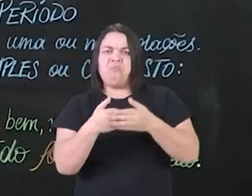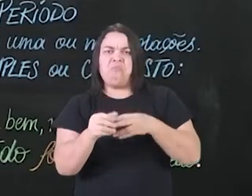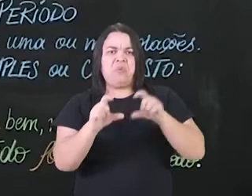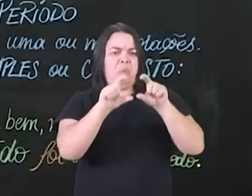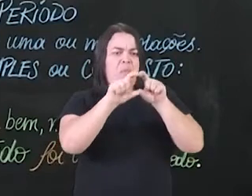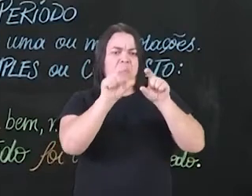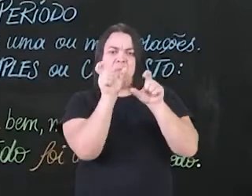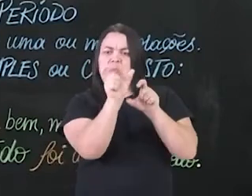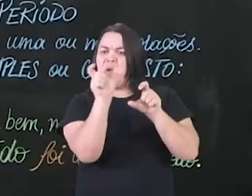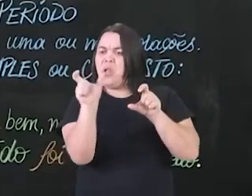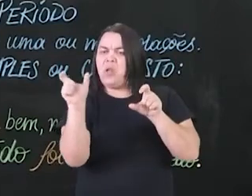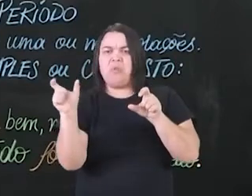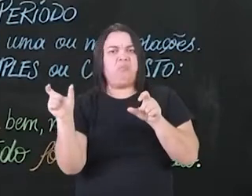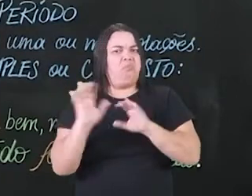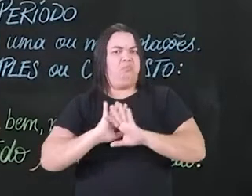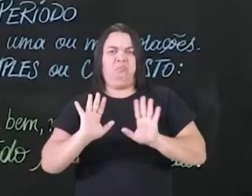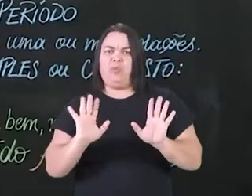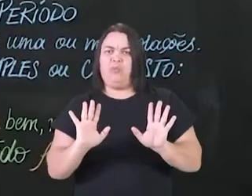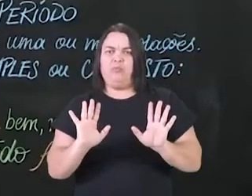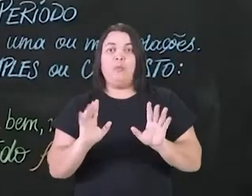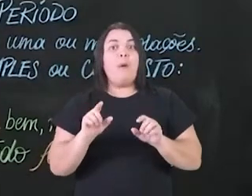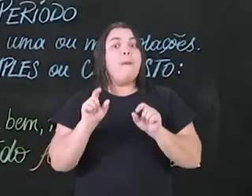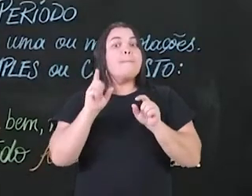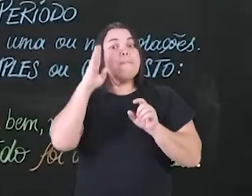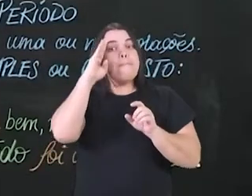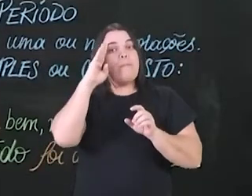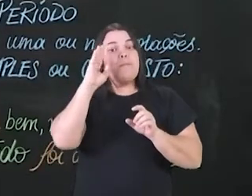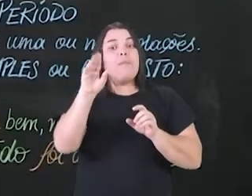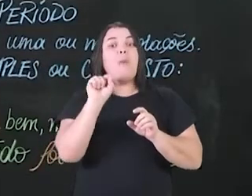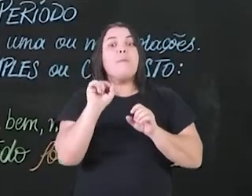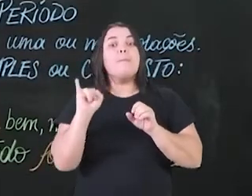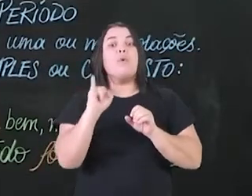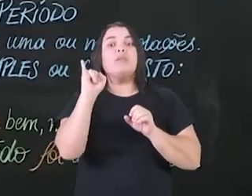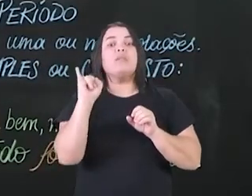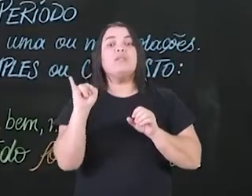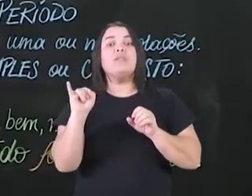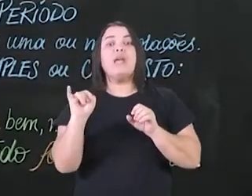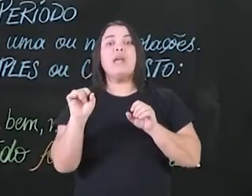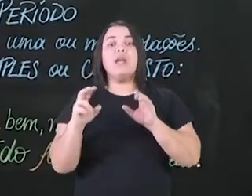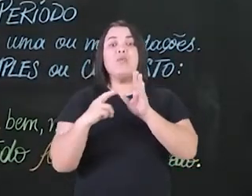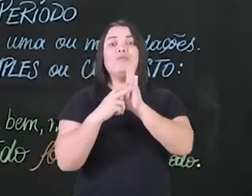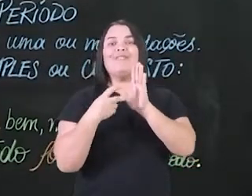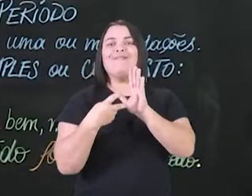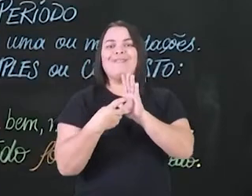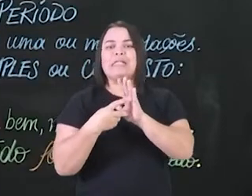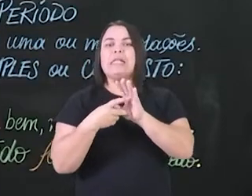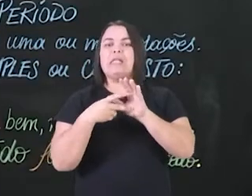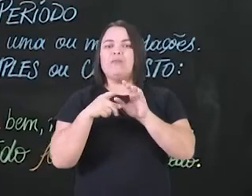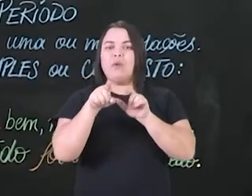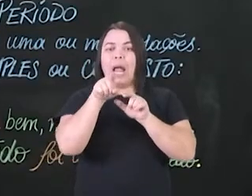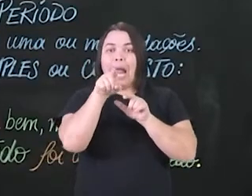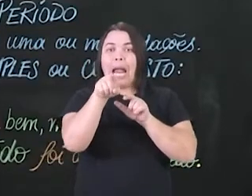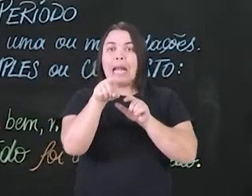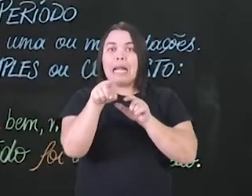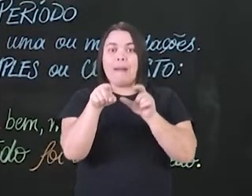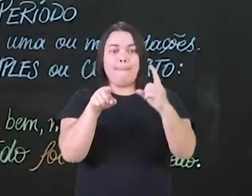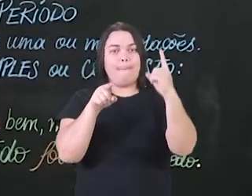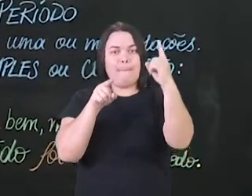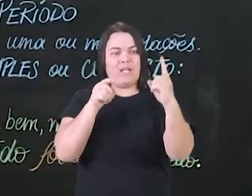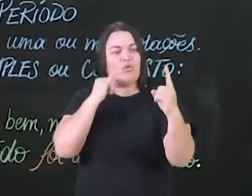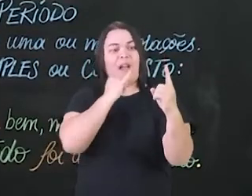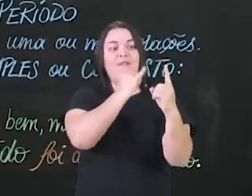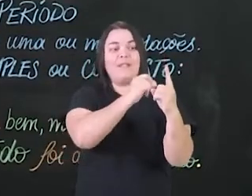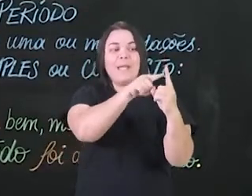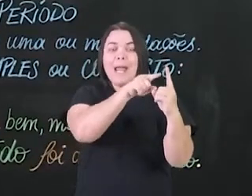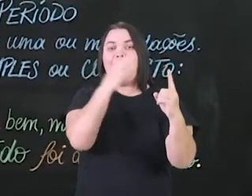frase não importa. O importante mesmo é o sentido, ok? Esse é o conceito de frase. E a